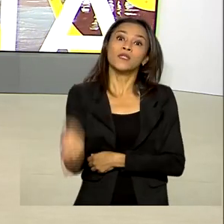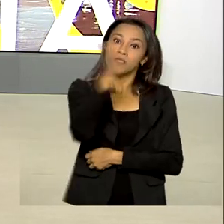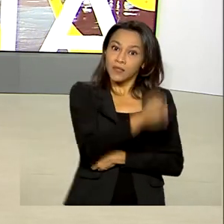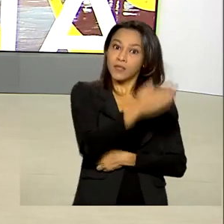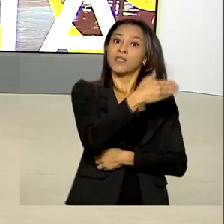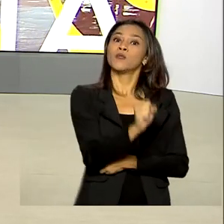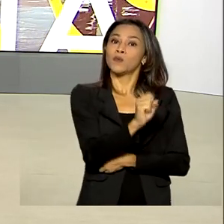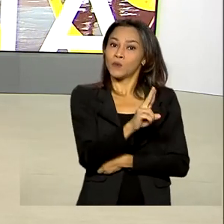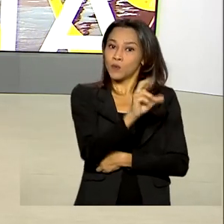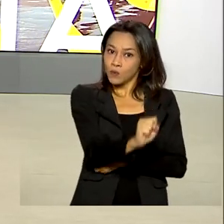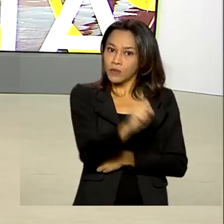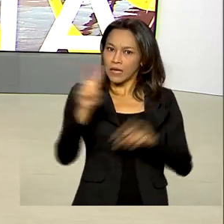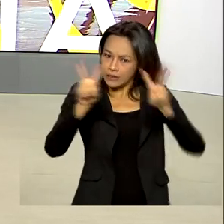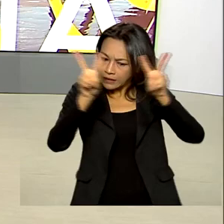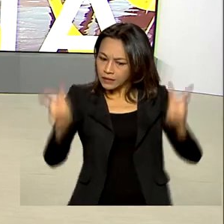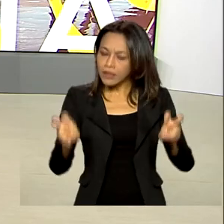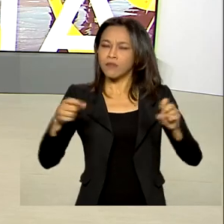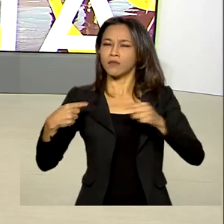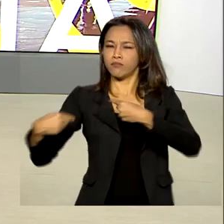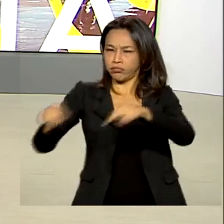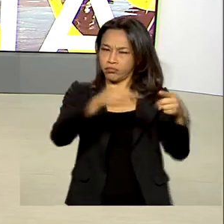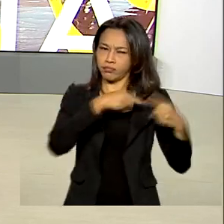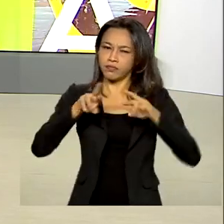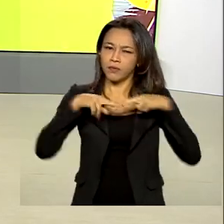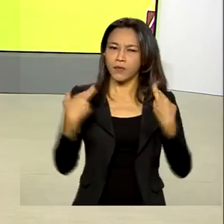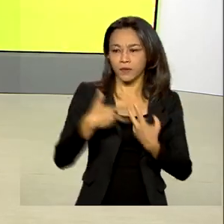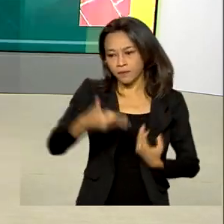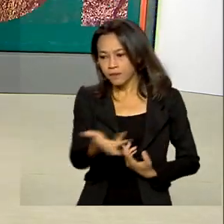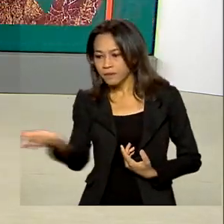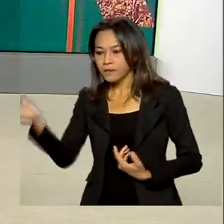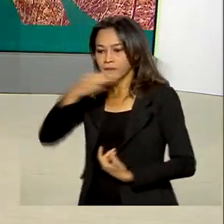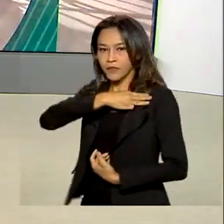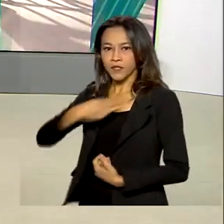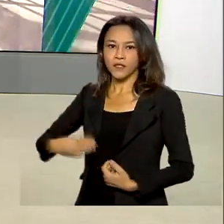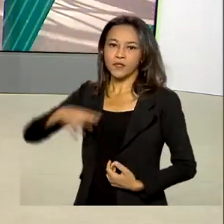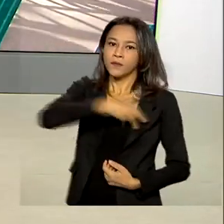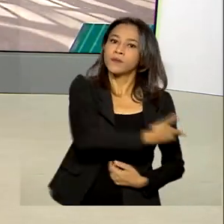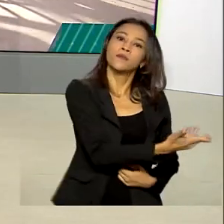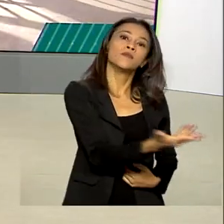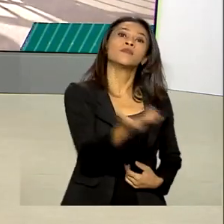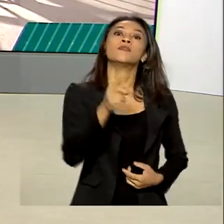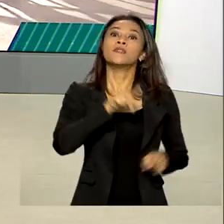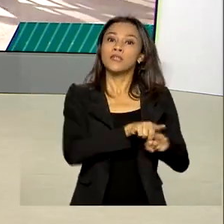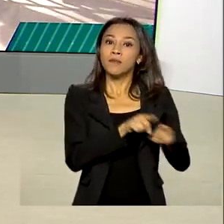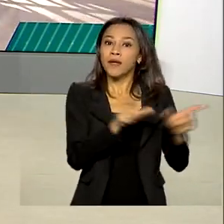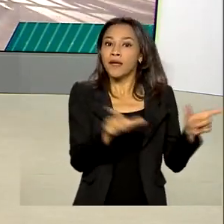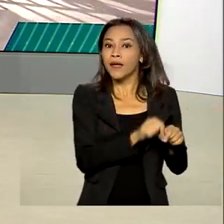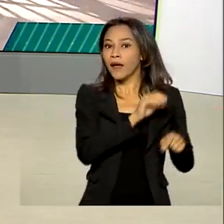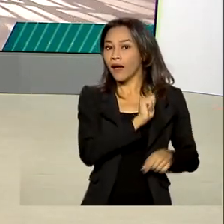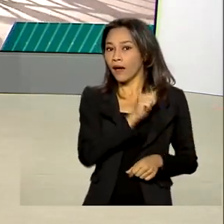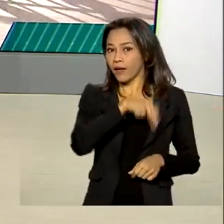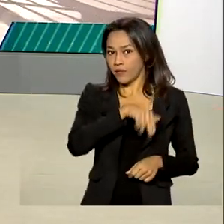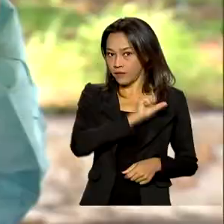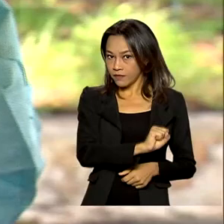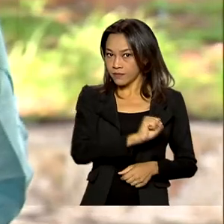SUS. O assunto foi discutido em reunião entre ministros e a Agência Nacional de Saúde Suplementar, a